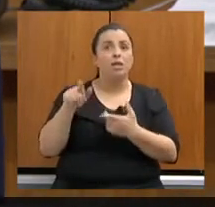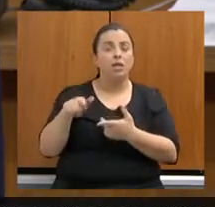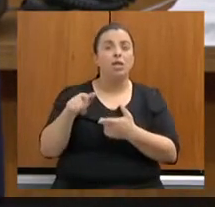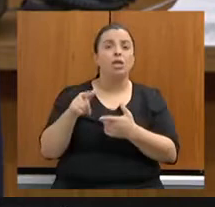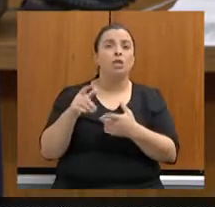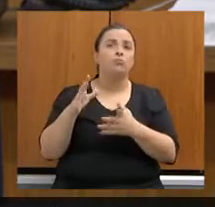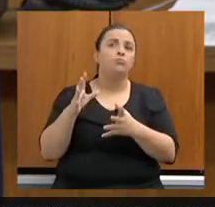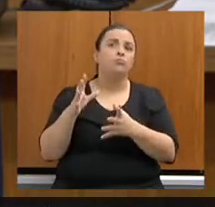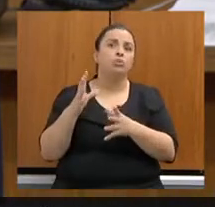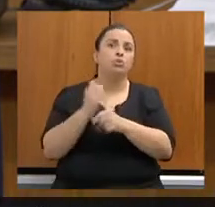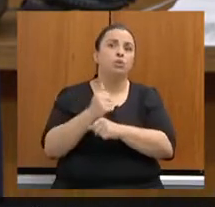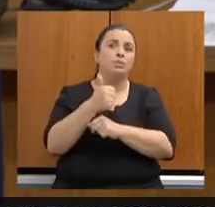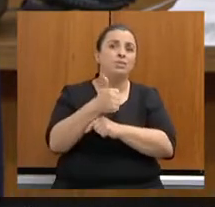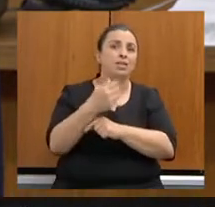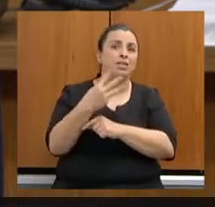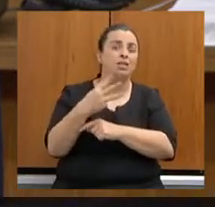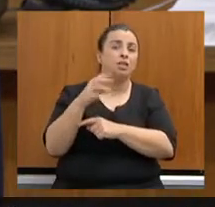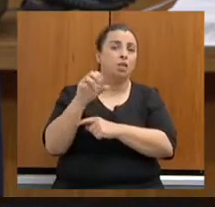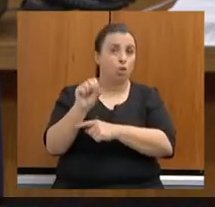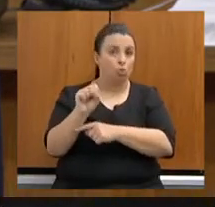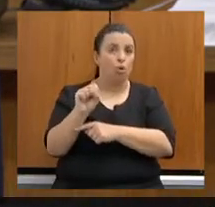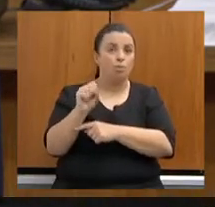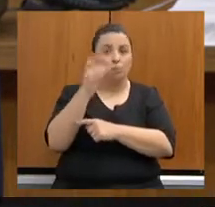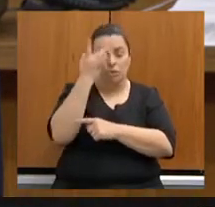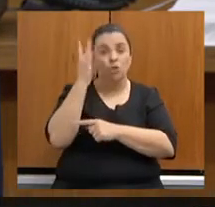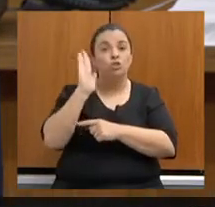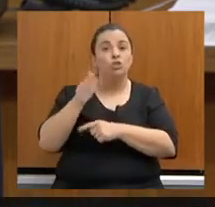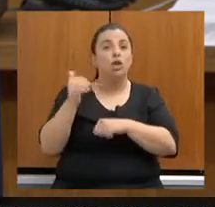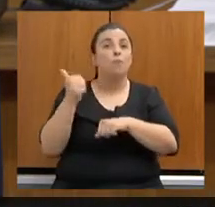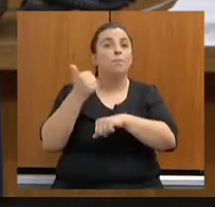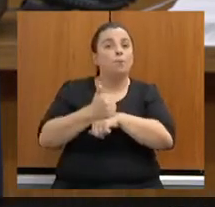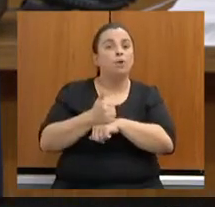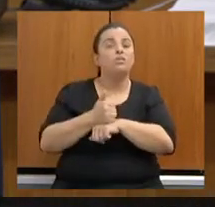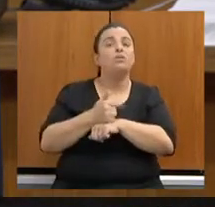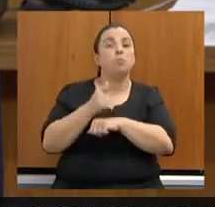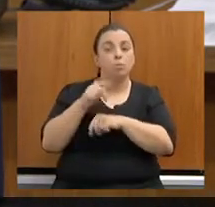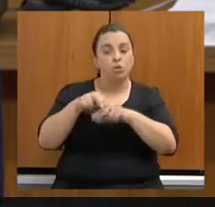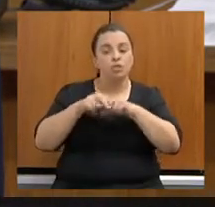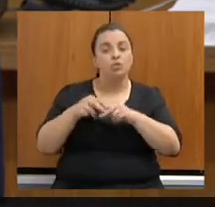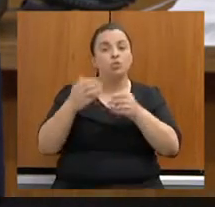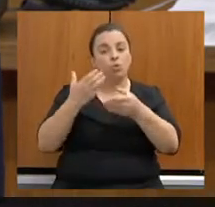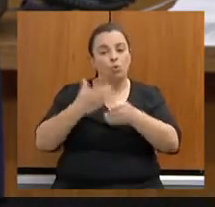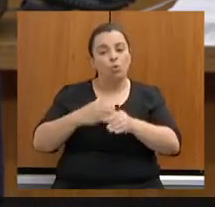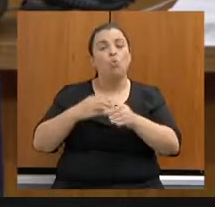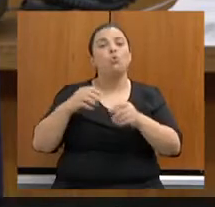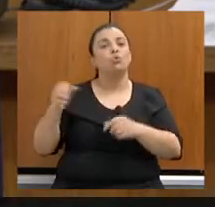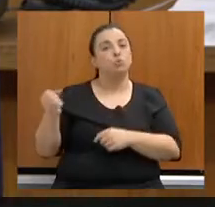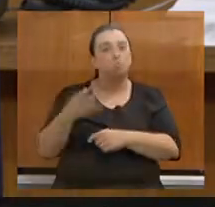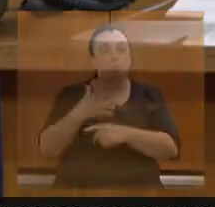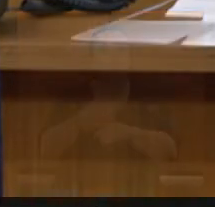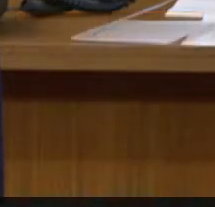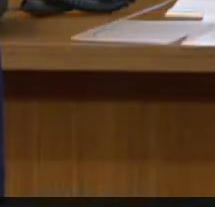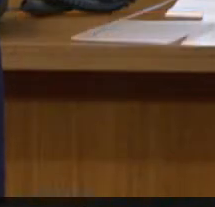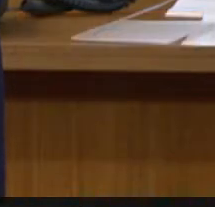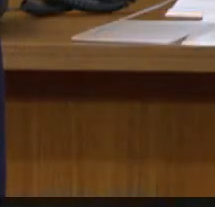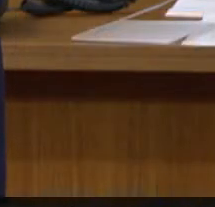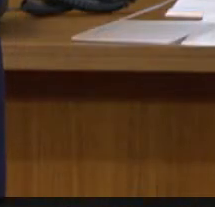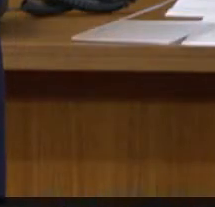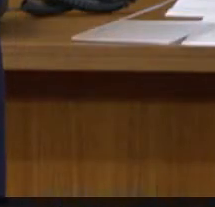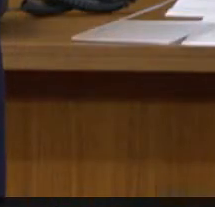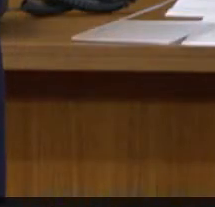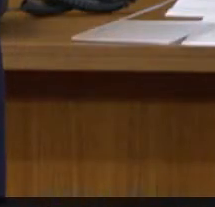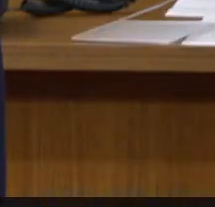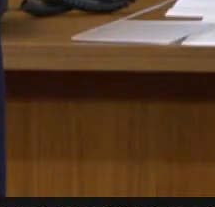tomaram posse né matéria do novo concurso vamos são mais 138 técnicos que vão para os municípios